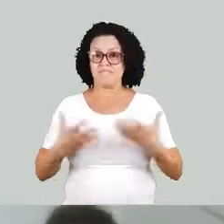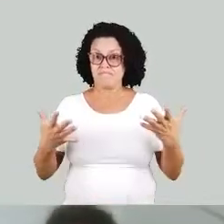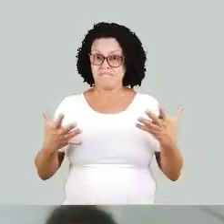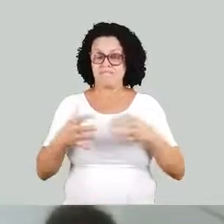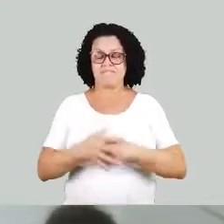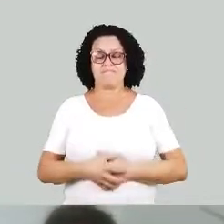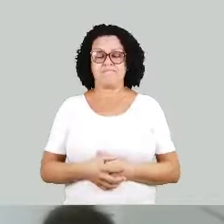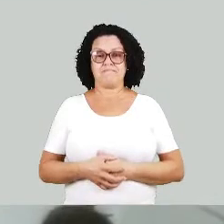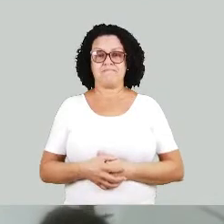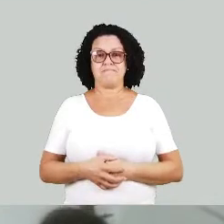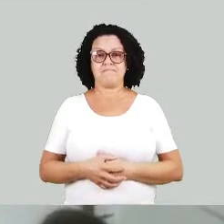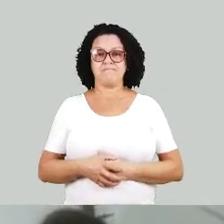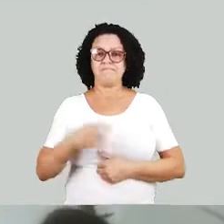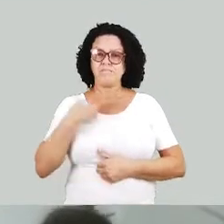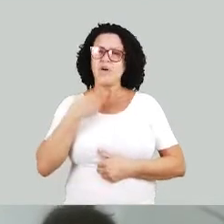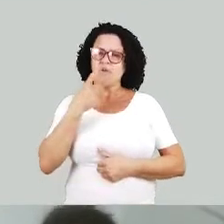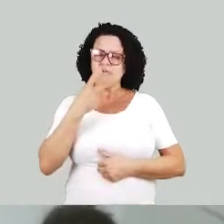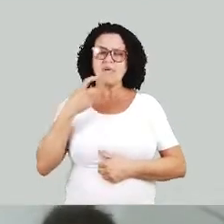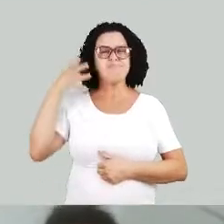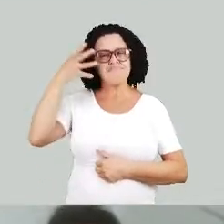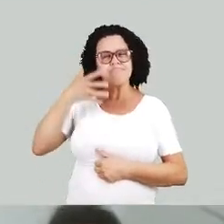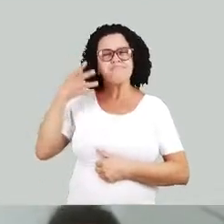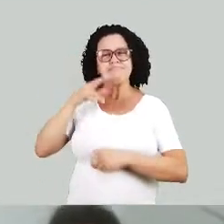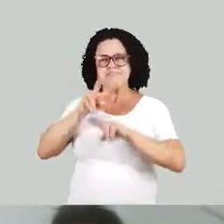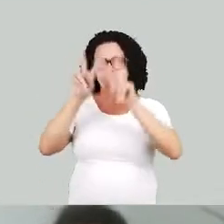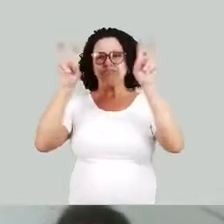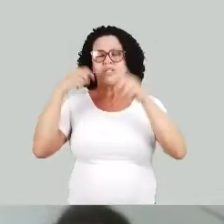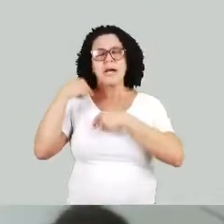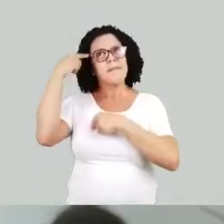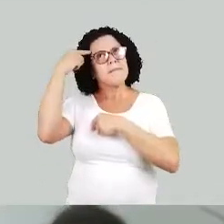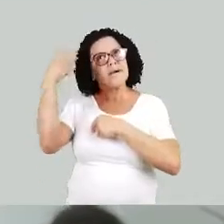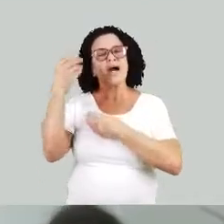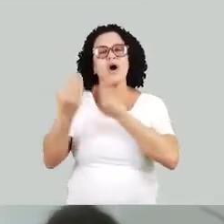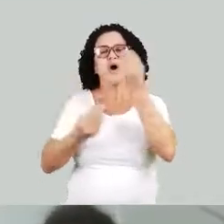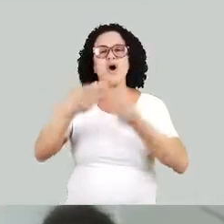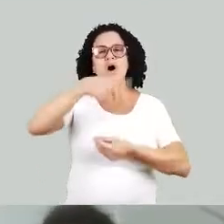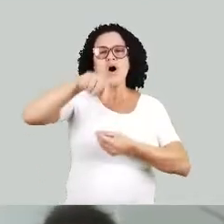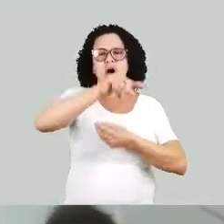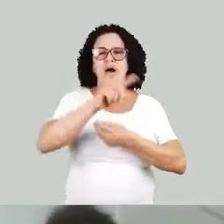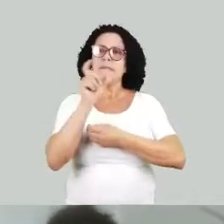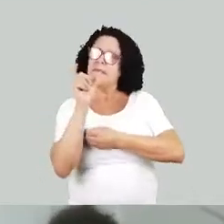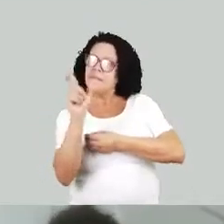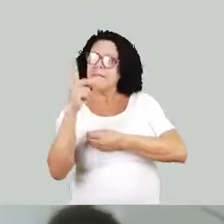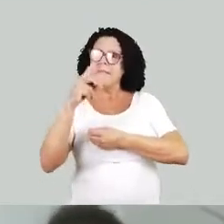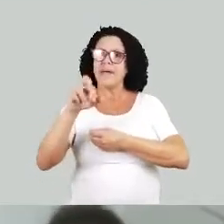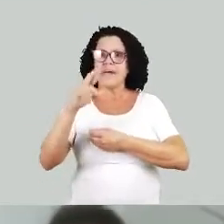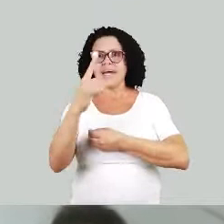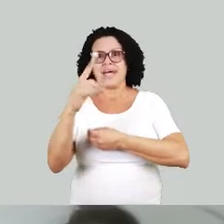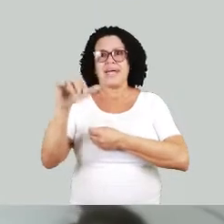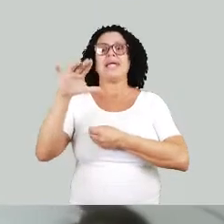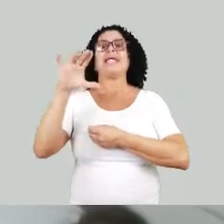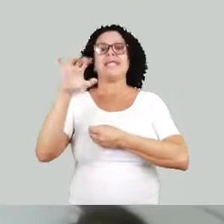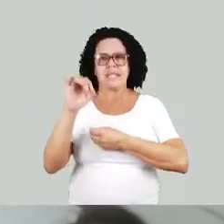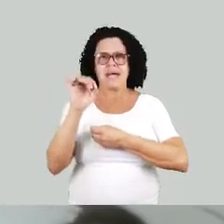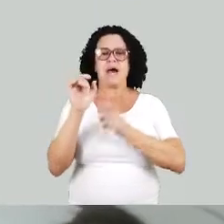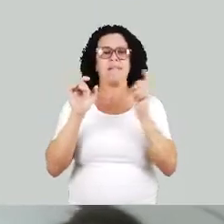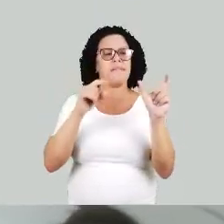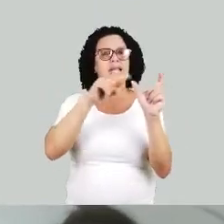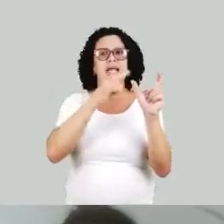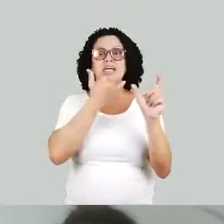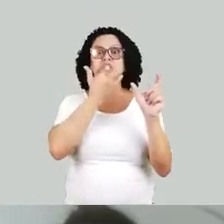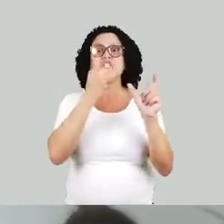Bom, quando eu fiz o título da palestra, fiquei pensando bastante a respeito da palavra perdão e da